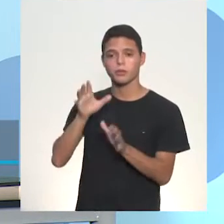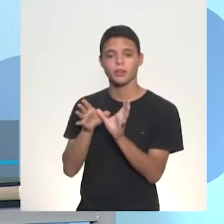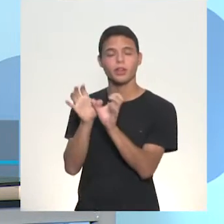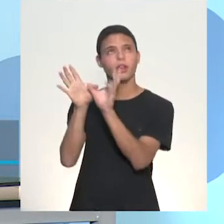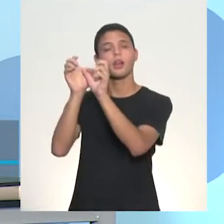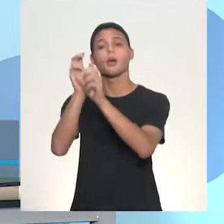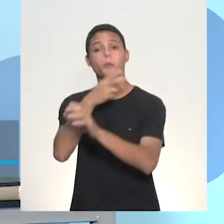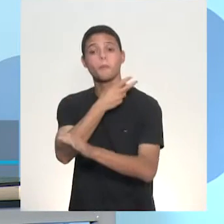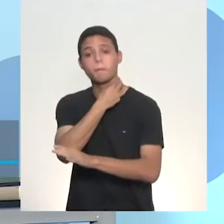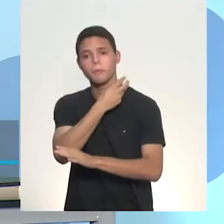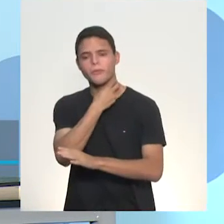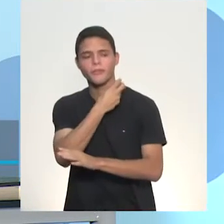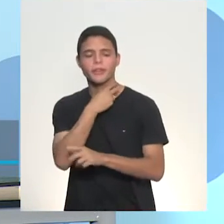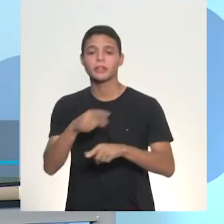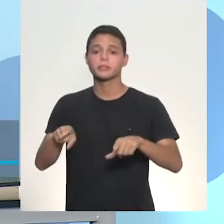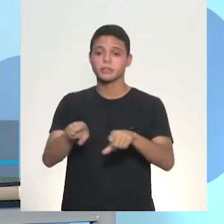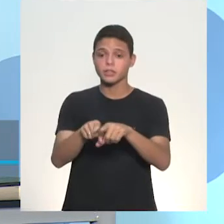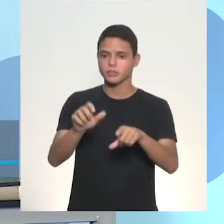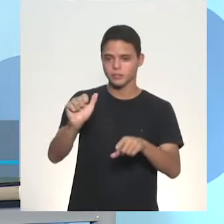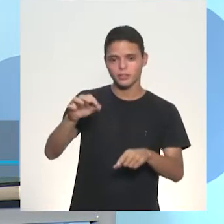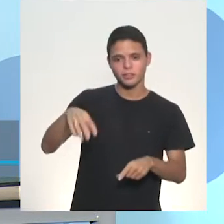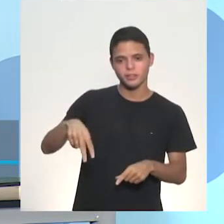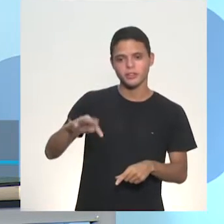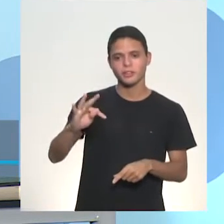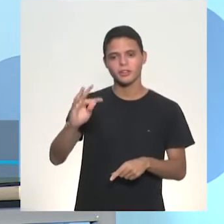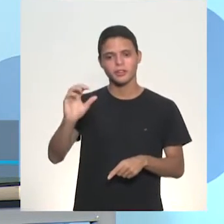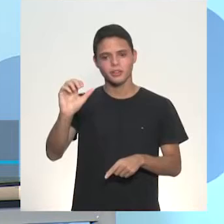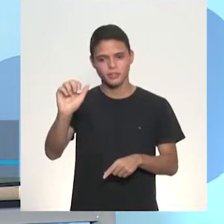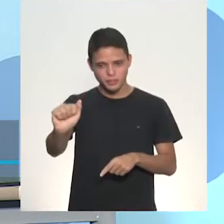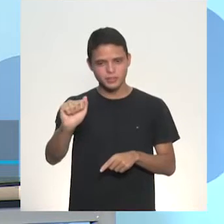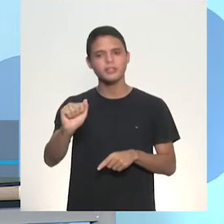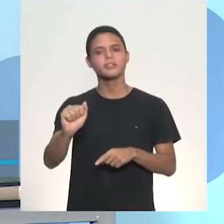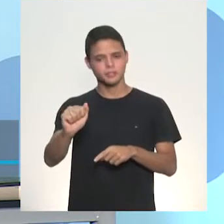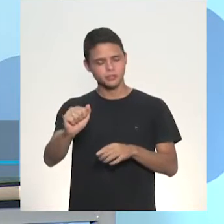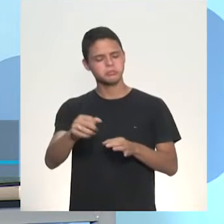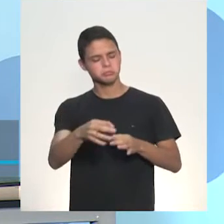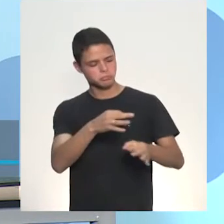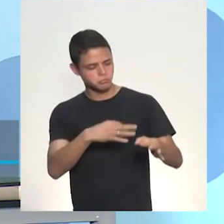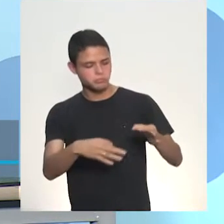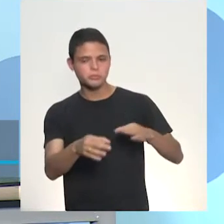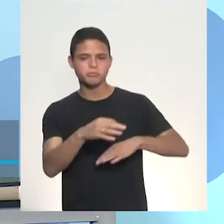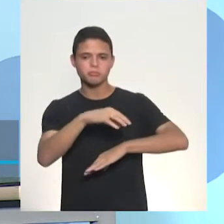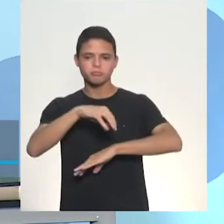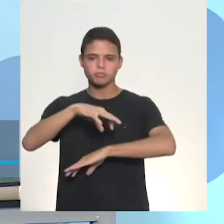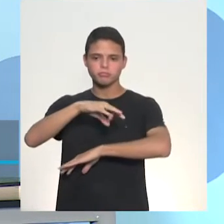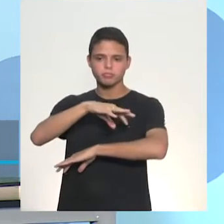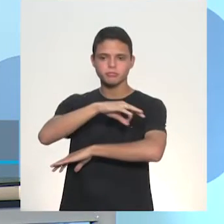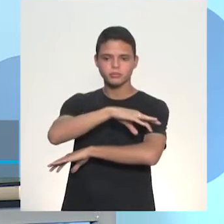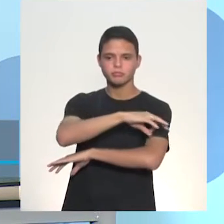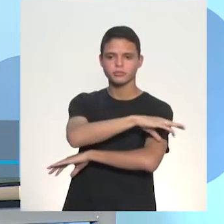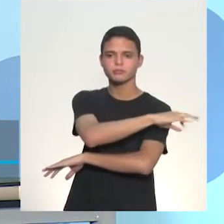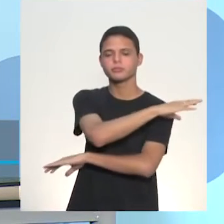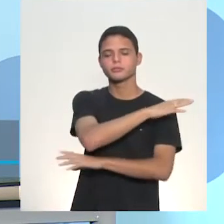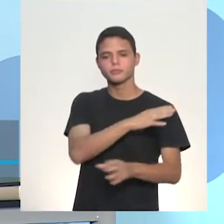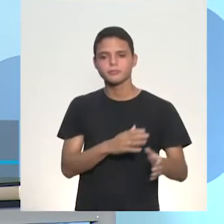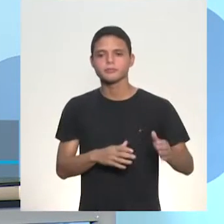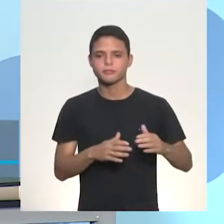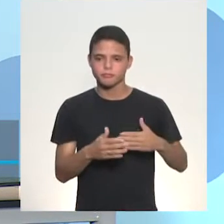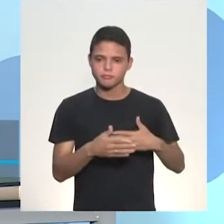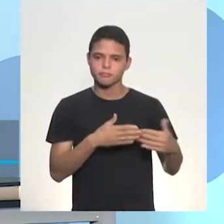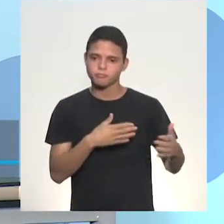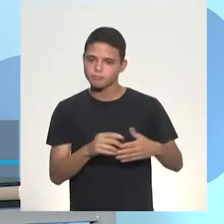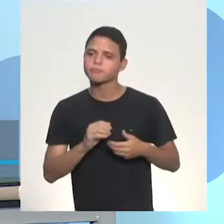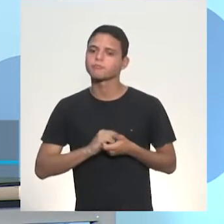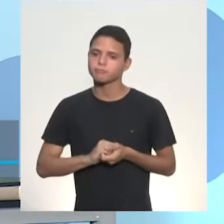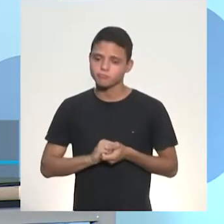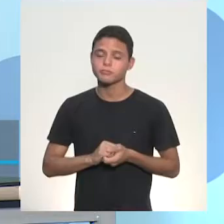morcego, mas a anta também, quando ela sai correndo por ela, vai enroscando em algumas plantas que tem semente e vai espalhando também, com o pelo, etc. Tem